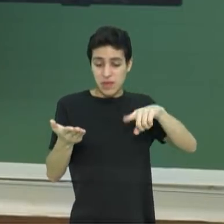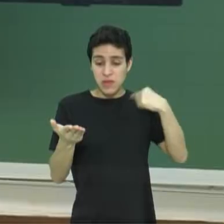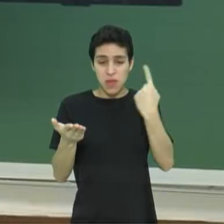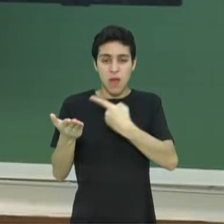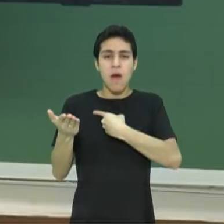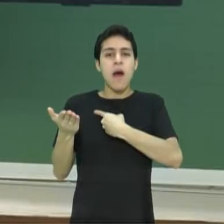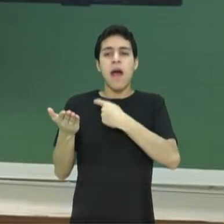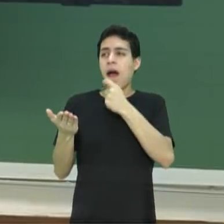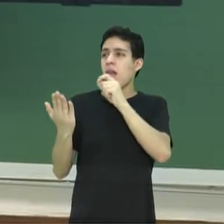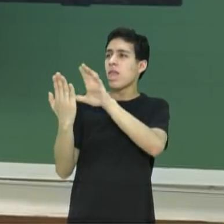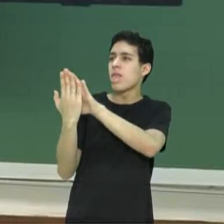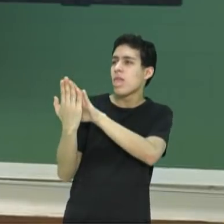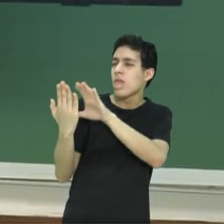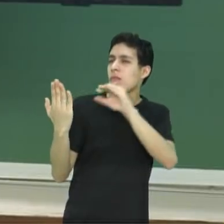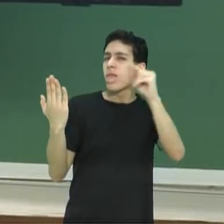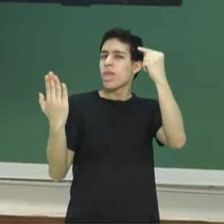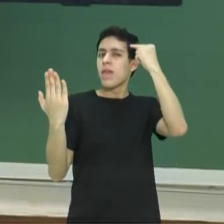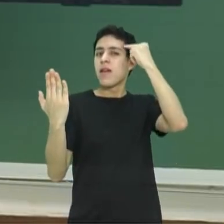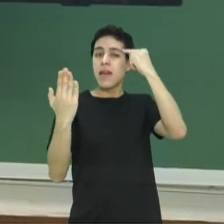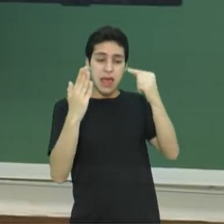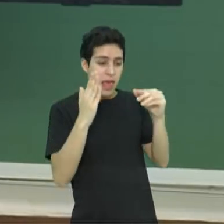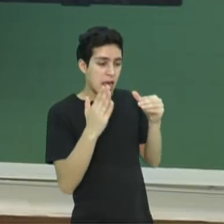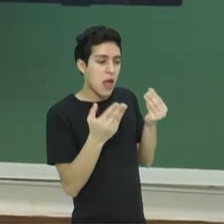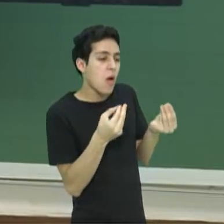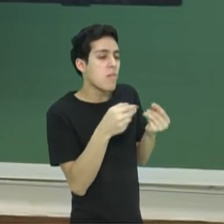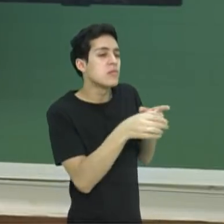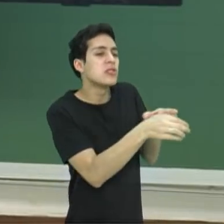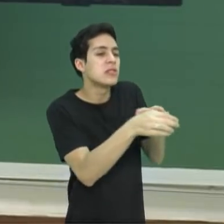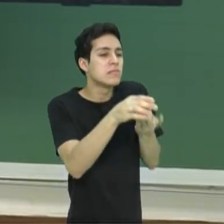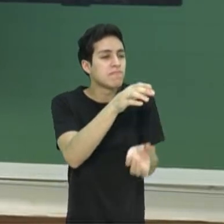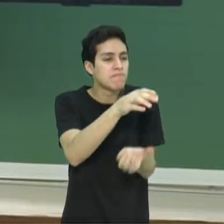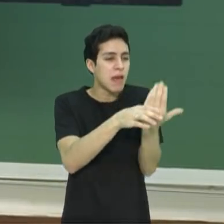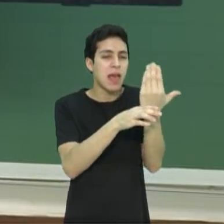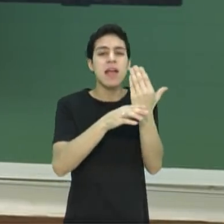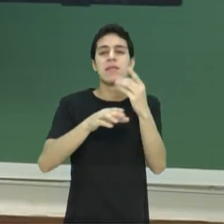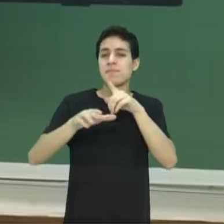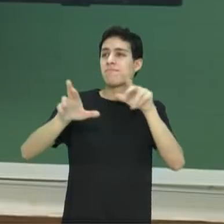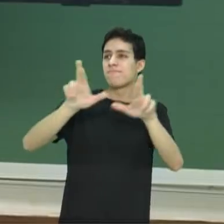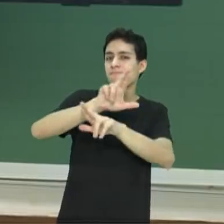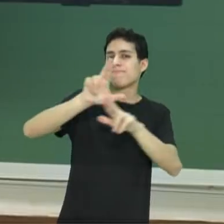pensamento grego, até a constituição das nossas cidades, entre outros